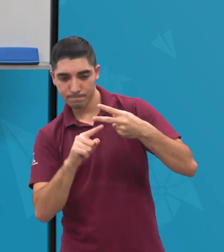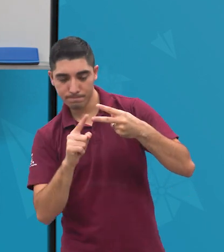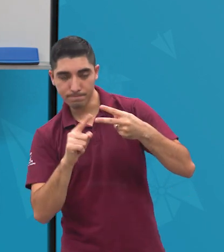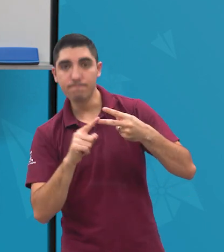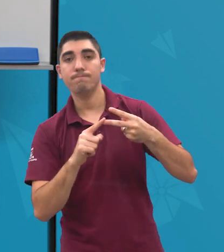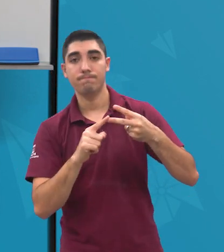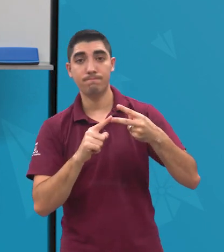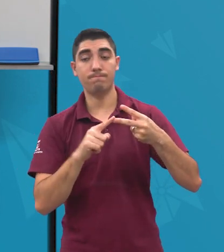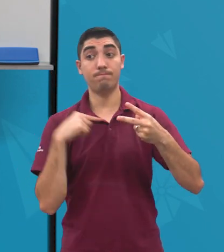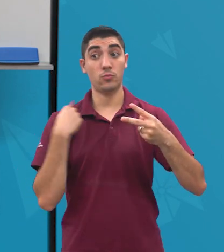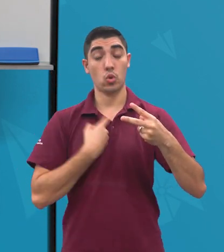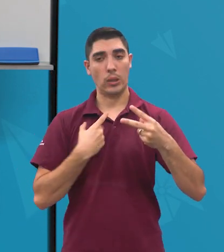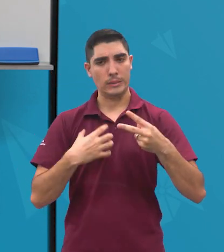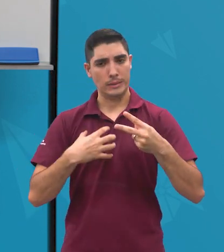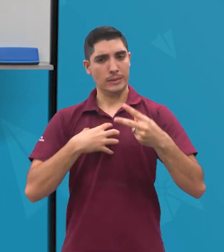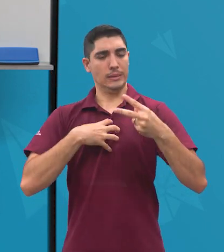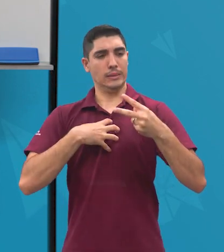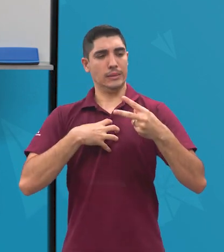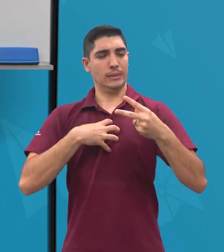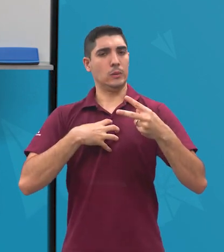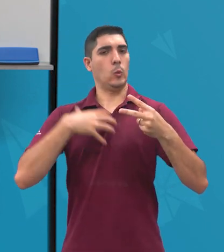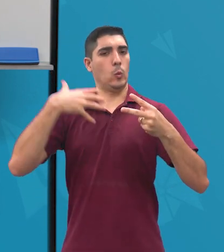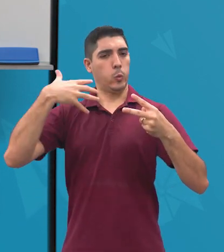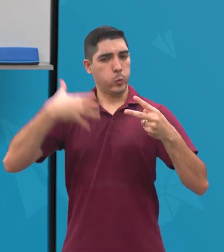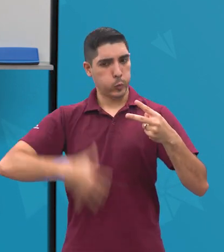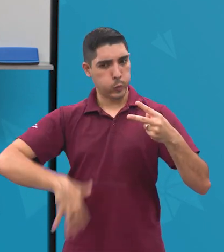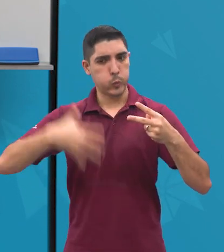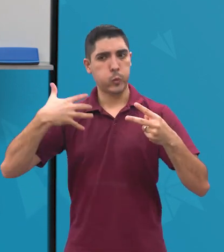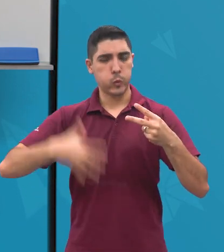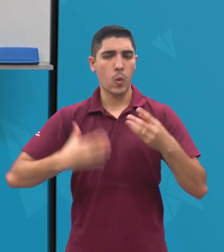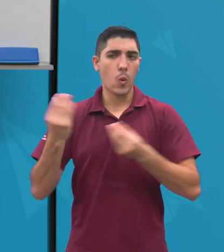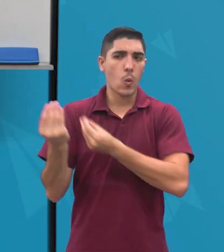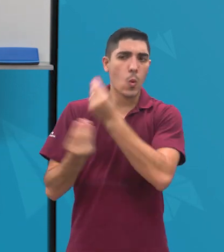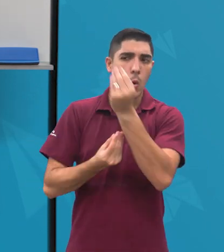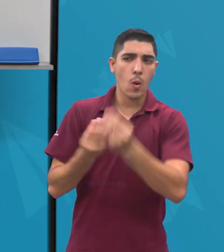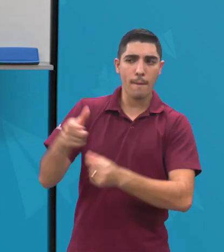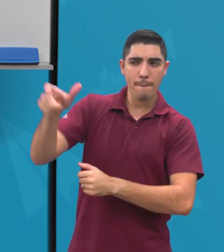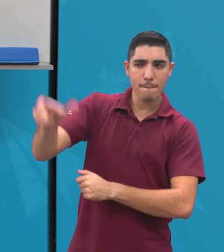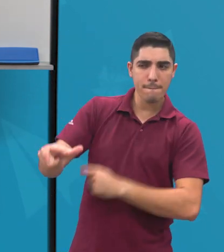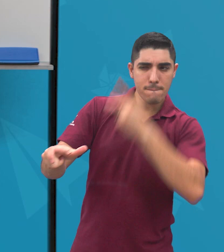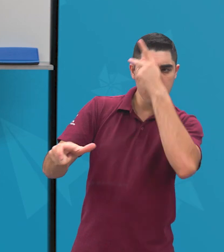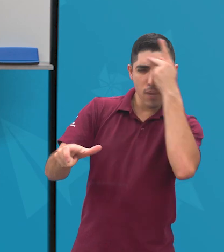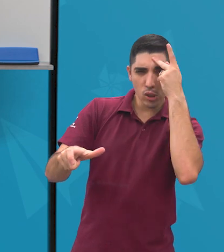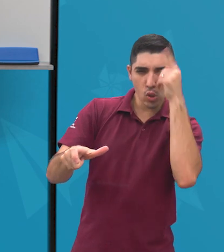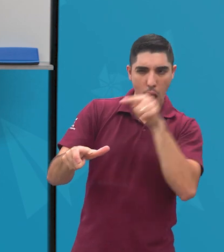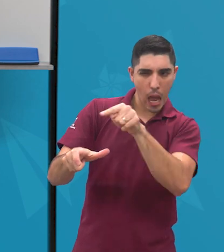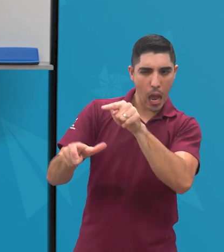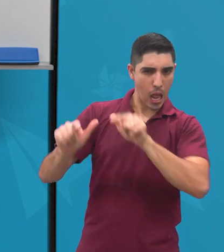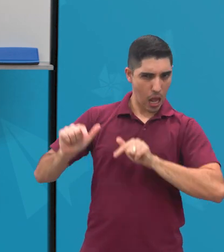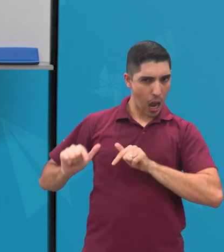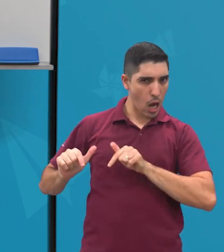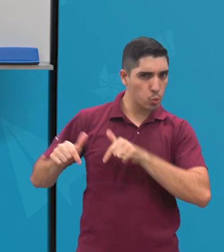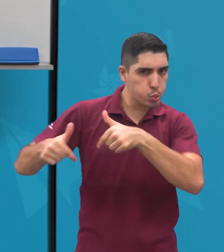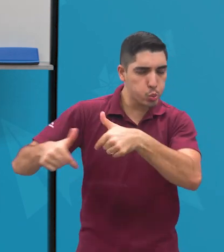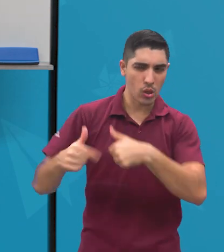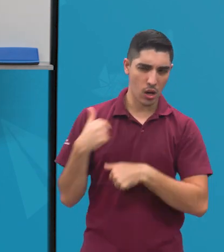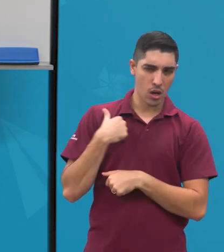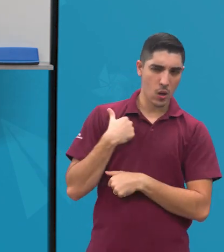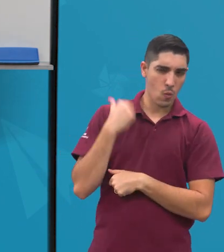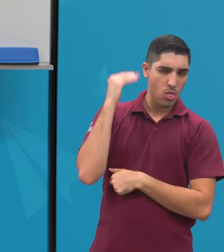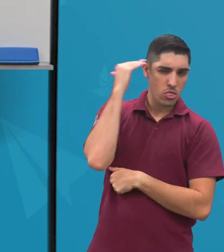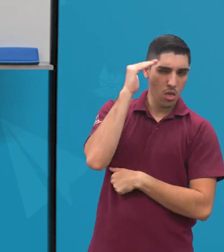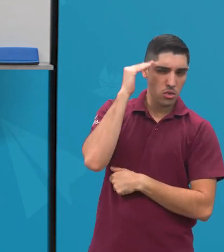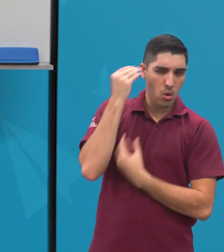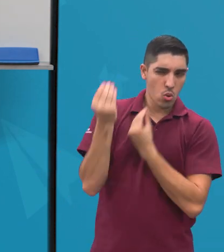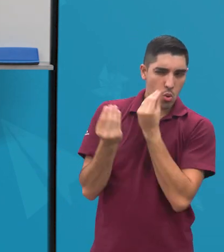desafio que é interpretar as atitudes das pessoas com as quais nós